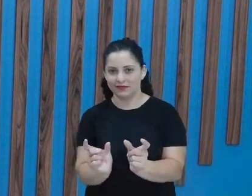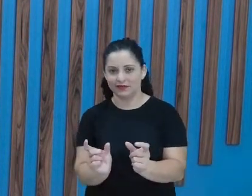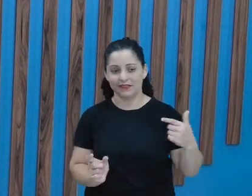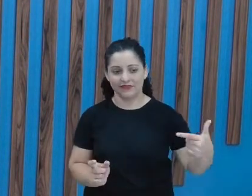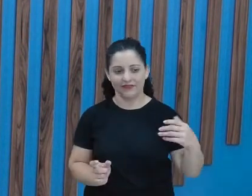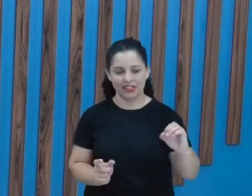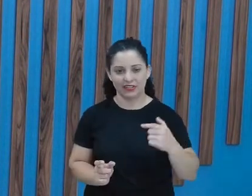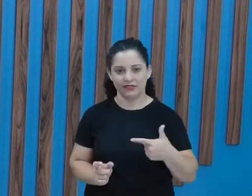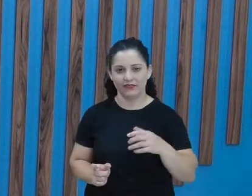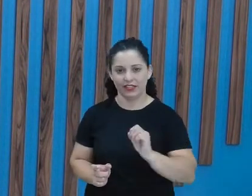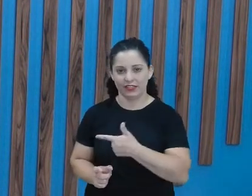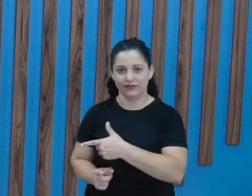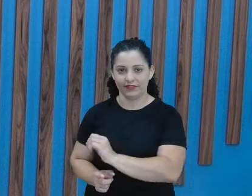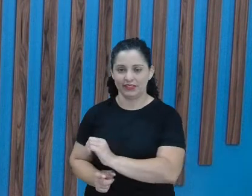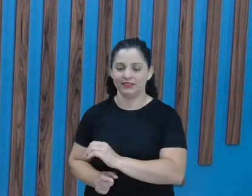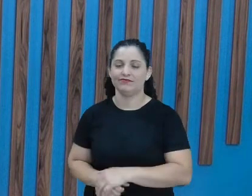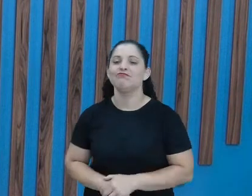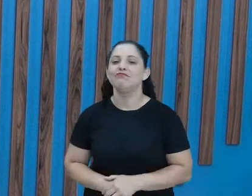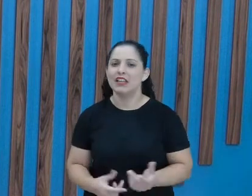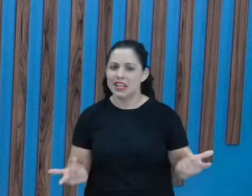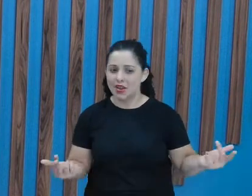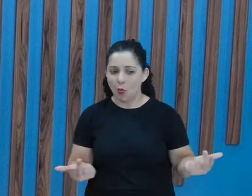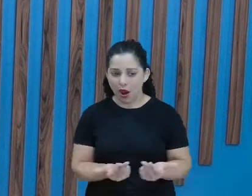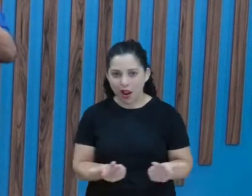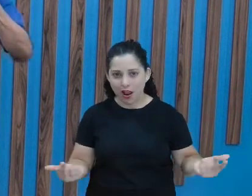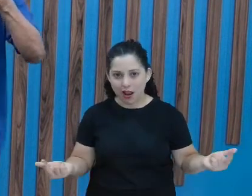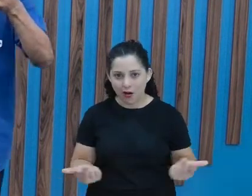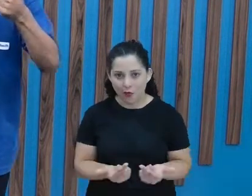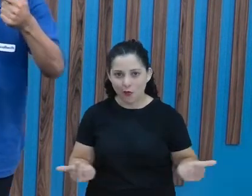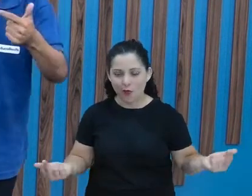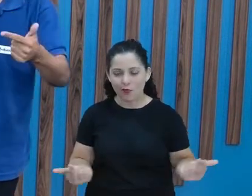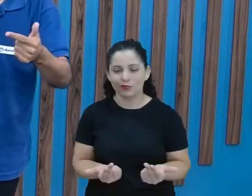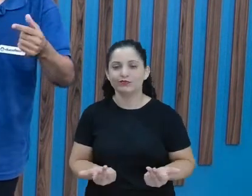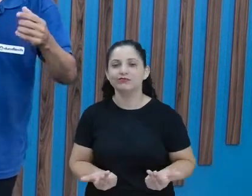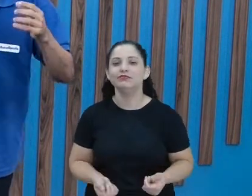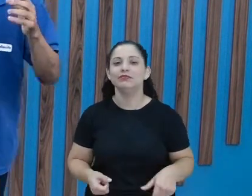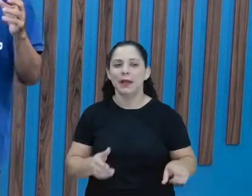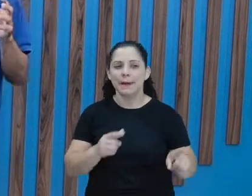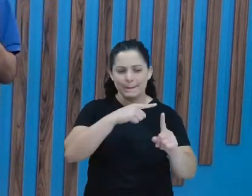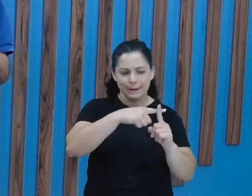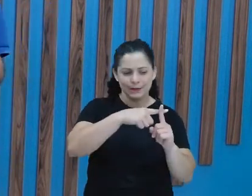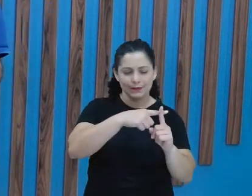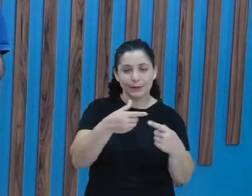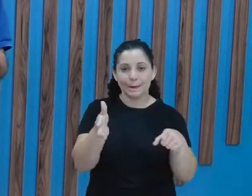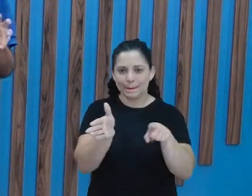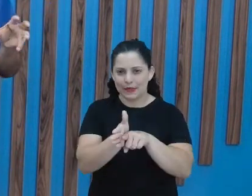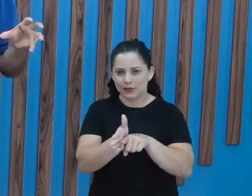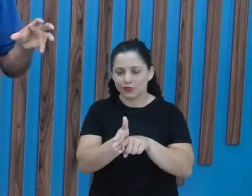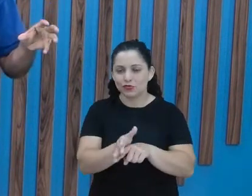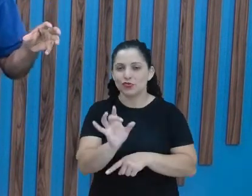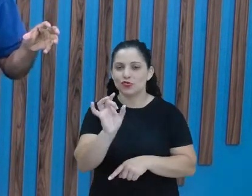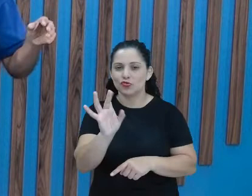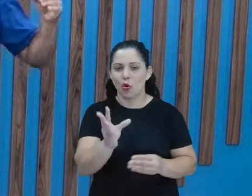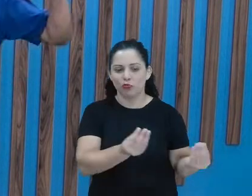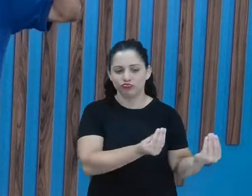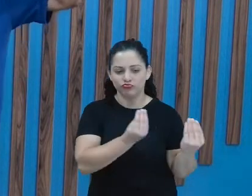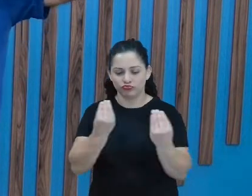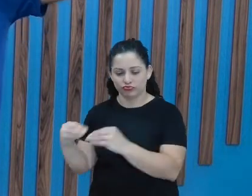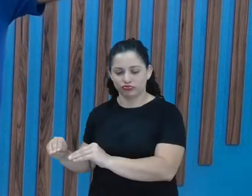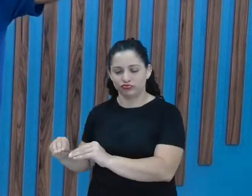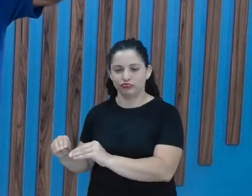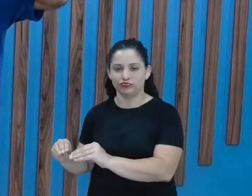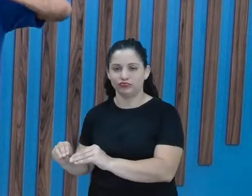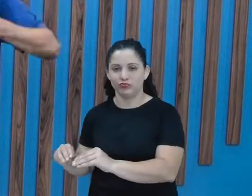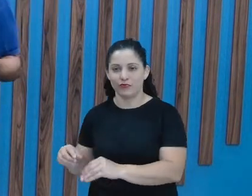Quando os denominadores são iguais, na adição e subtração, é apenas repetir o denominador e